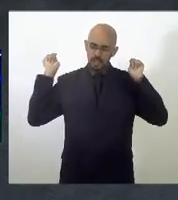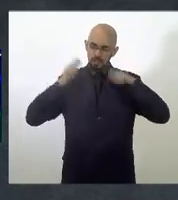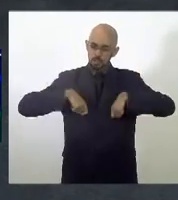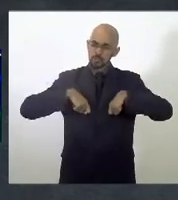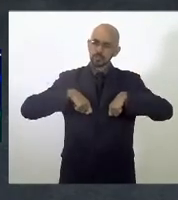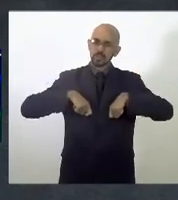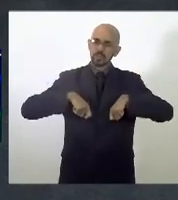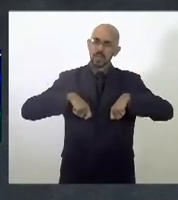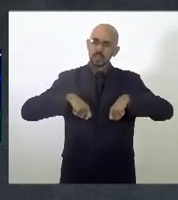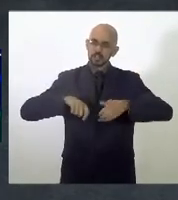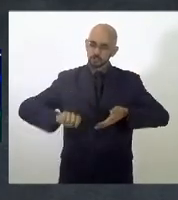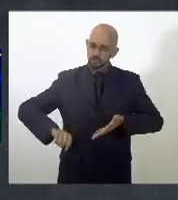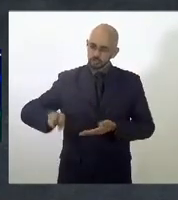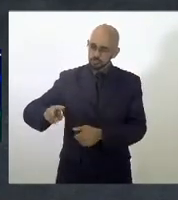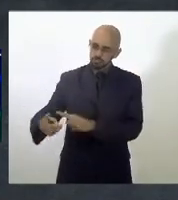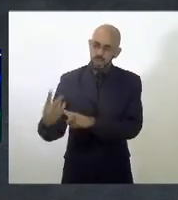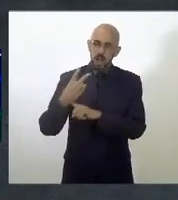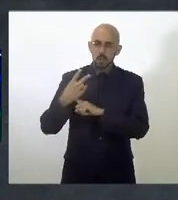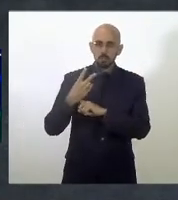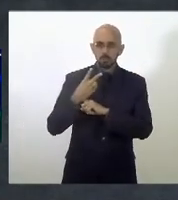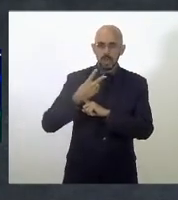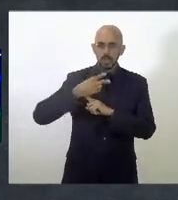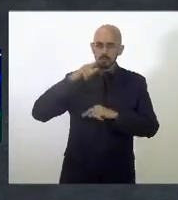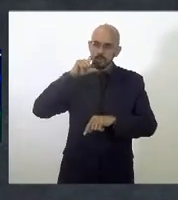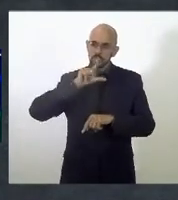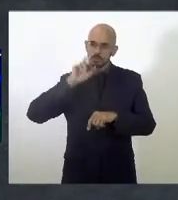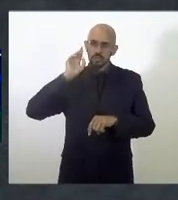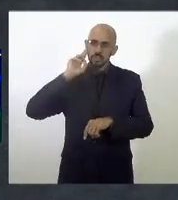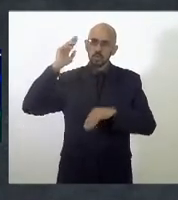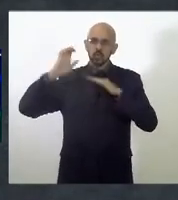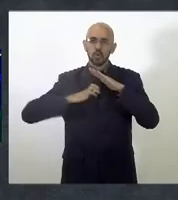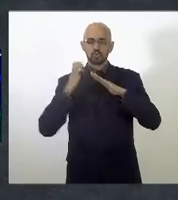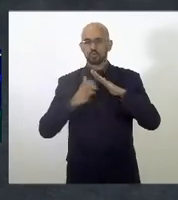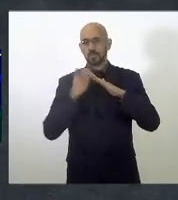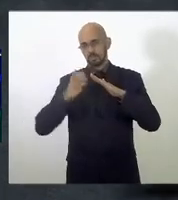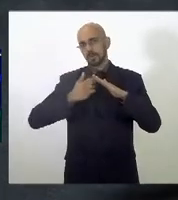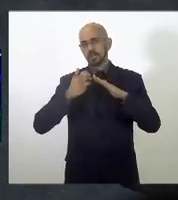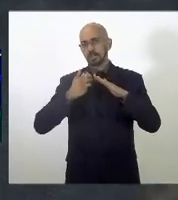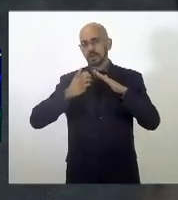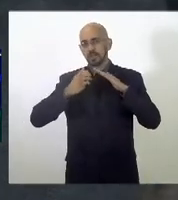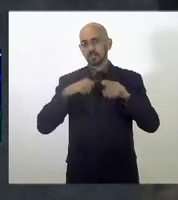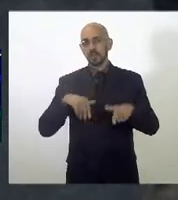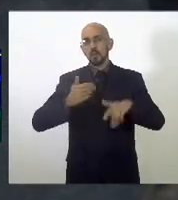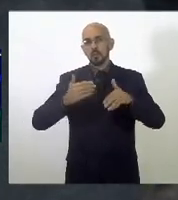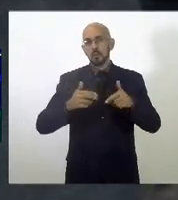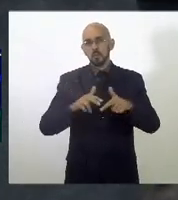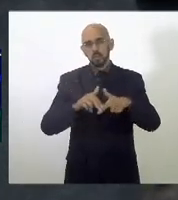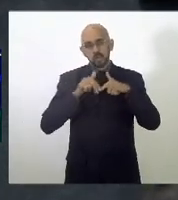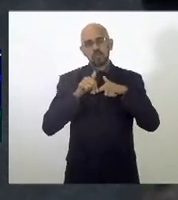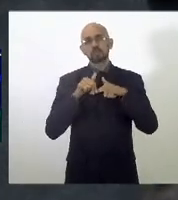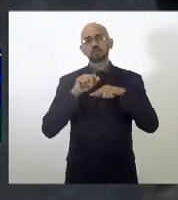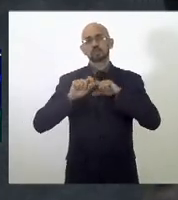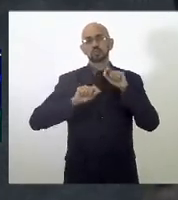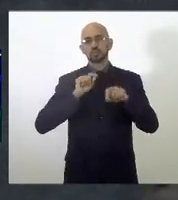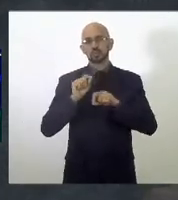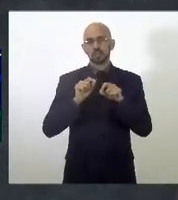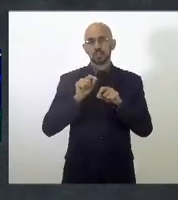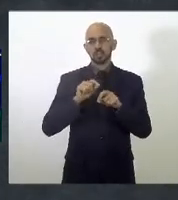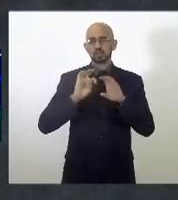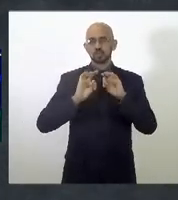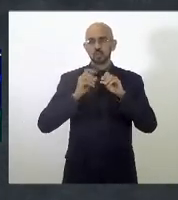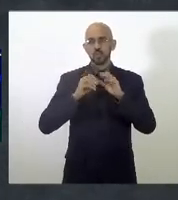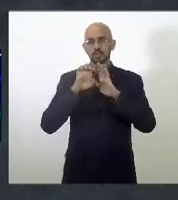um fomento para se tornar empreendedora no Estado do Rio de Janeiro. Então, nesse sentido, das emendas que